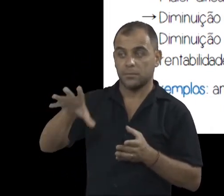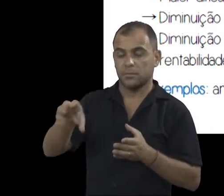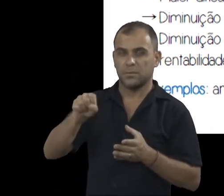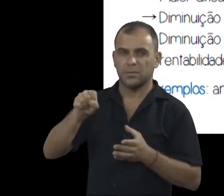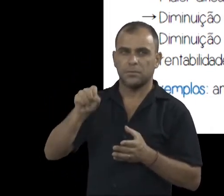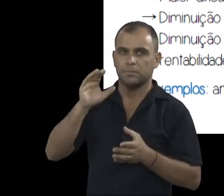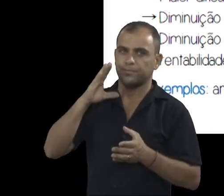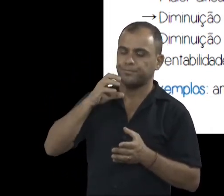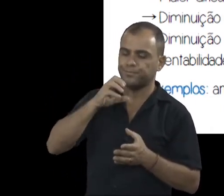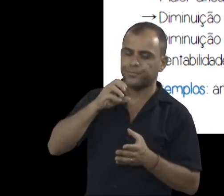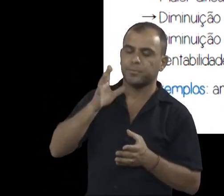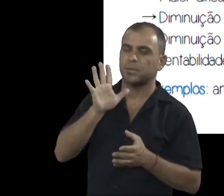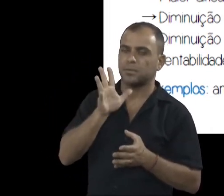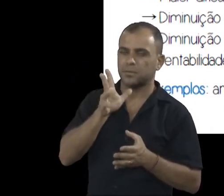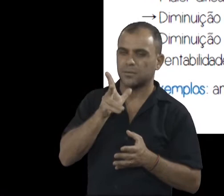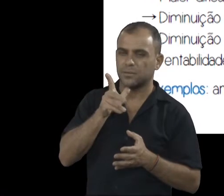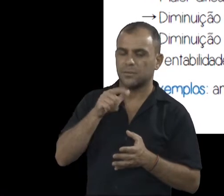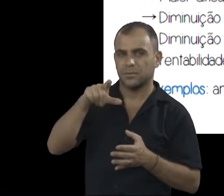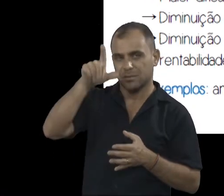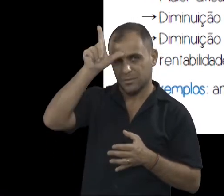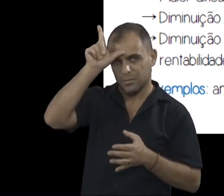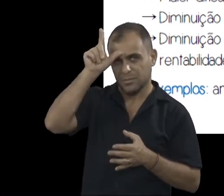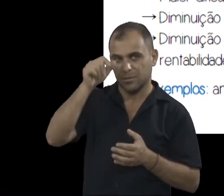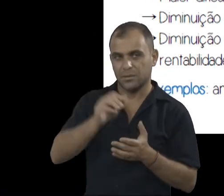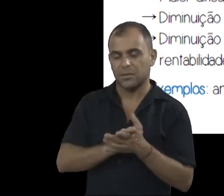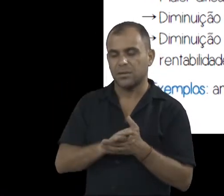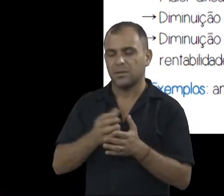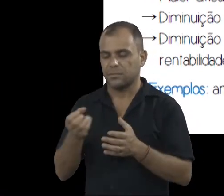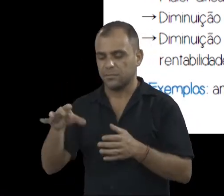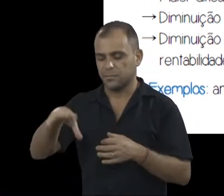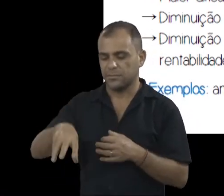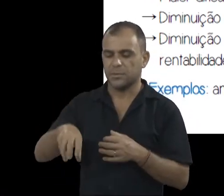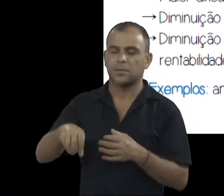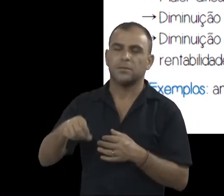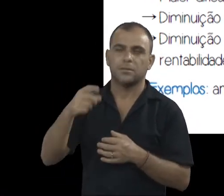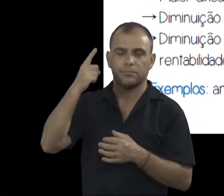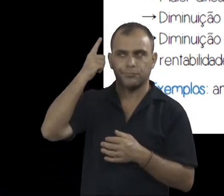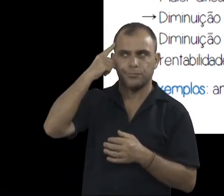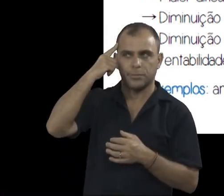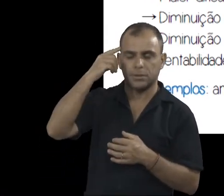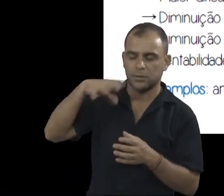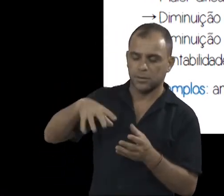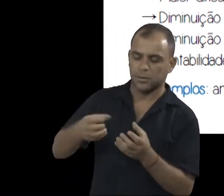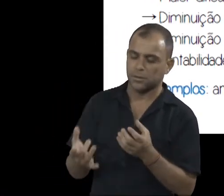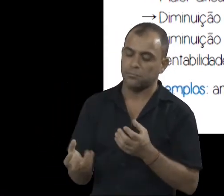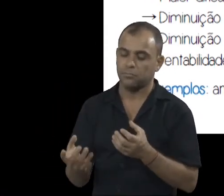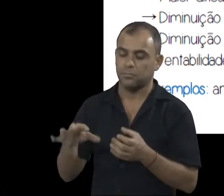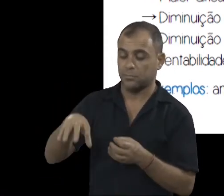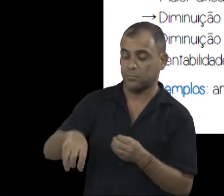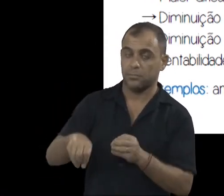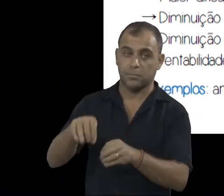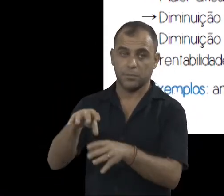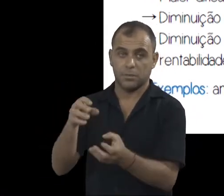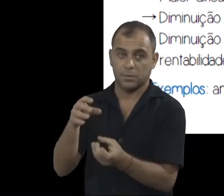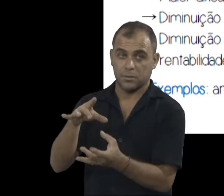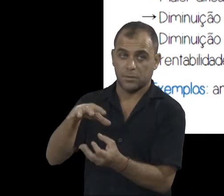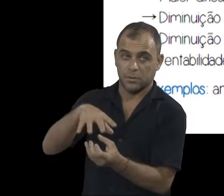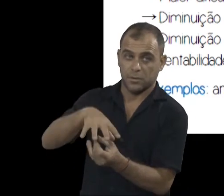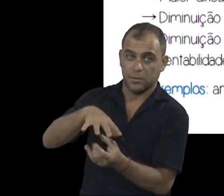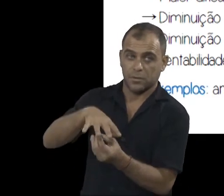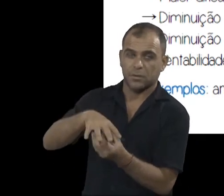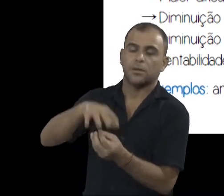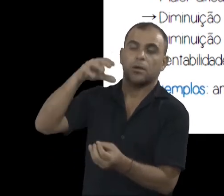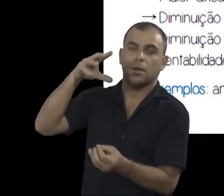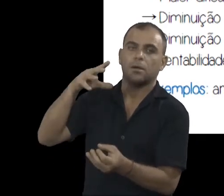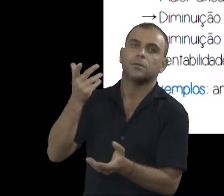Então, se você for, por um acaso, se queimar, você vai ficar se queimando, porque você vai demorar para perceber que você está se queimando. O seu sistema